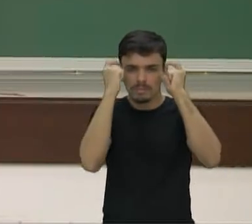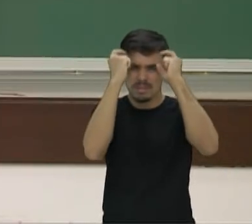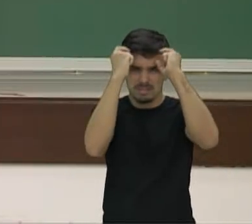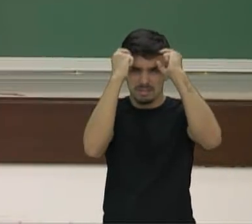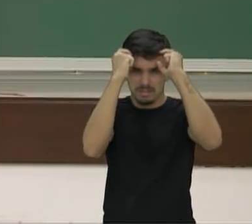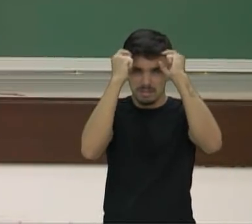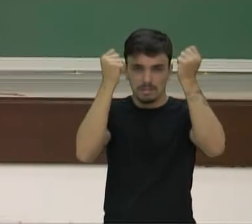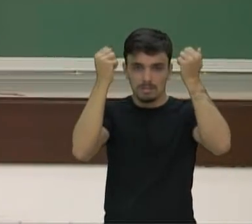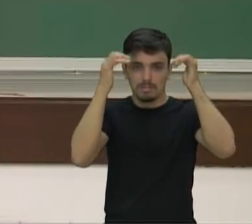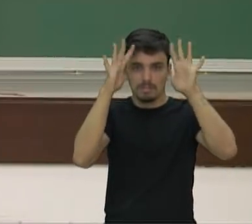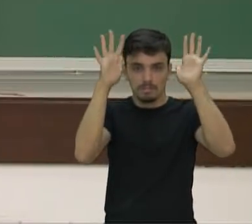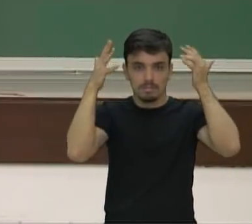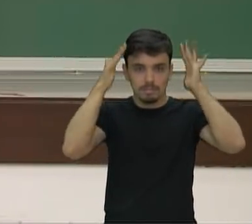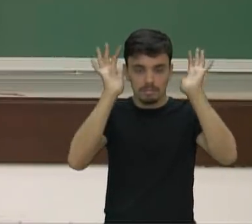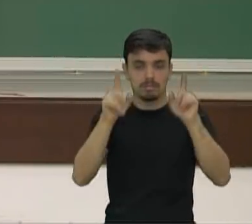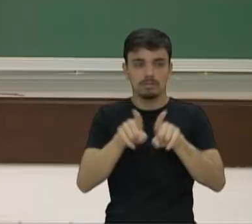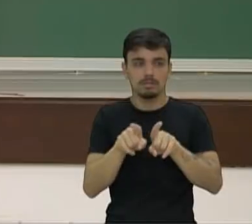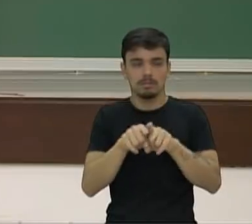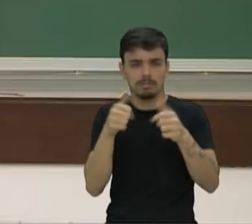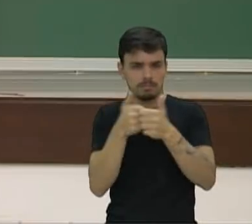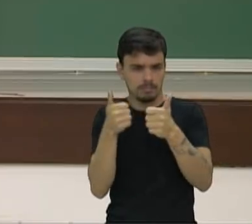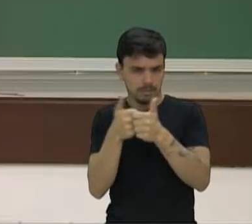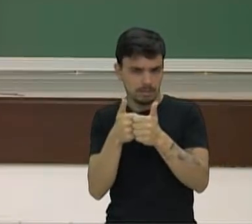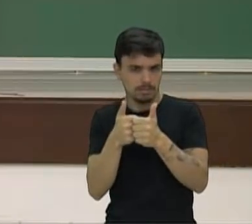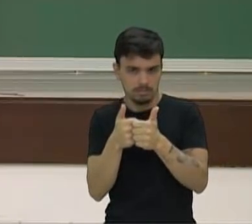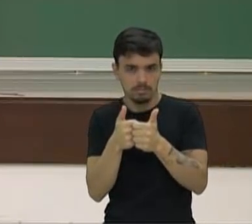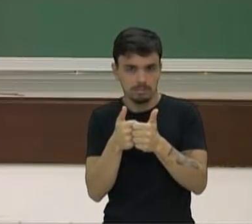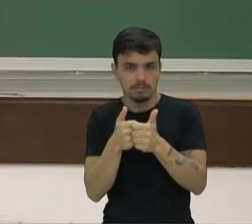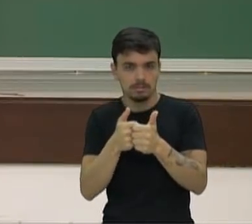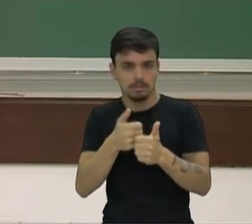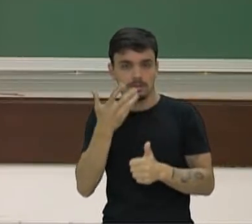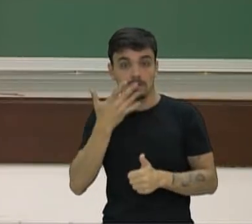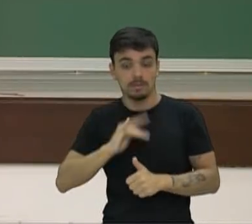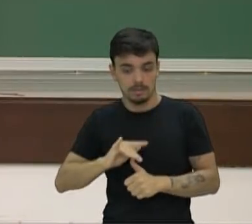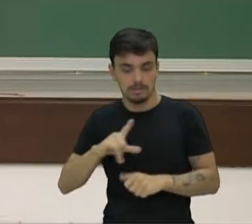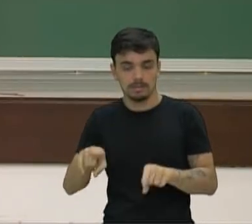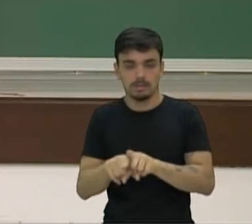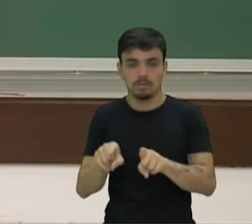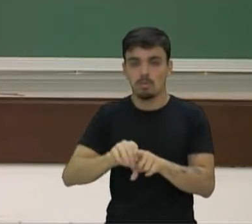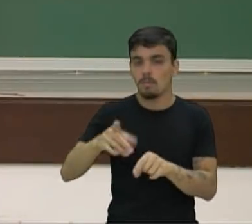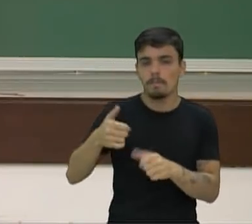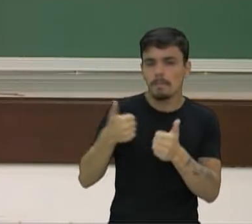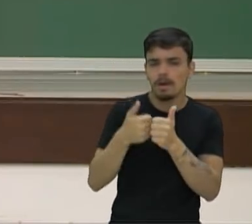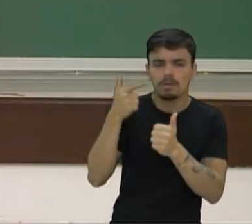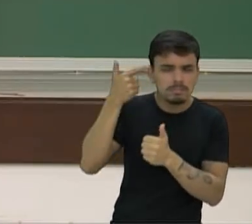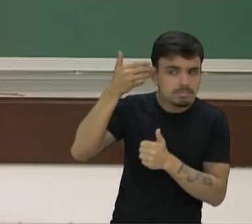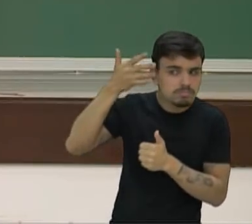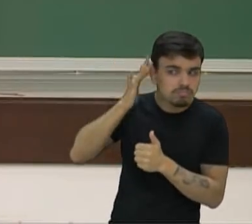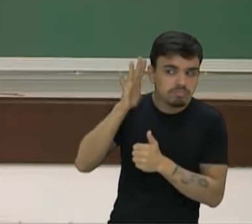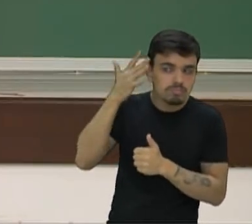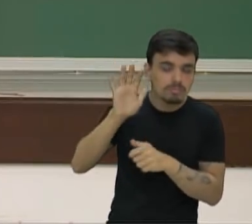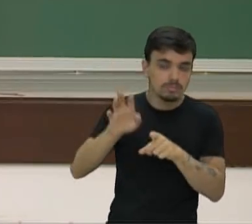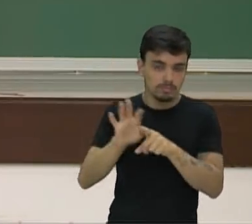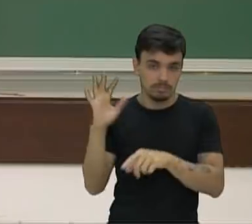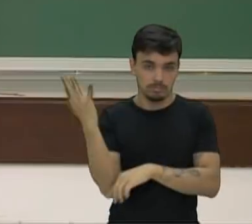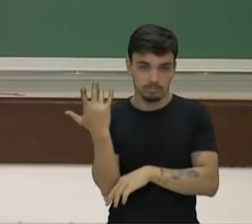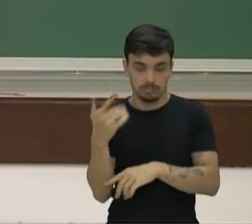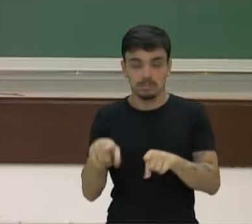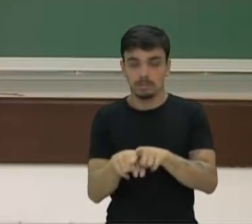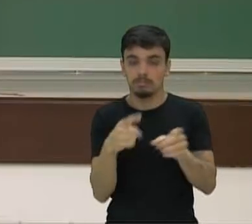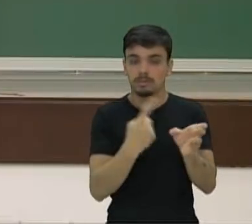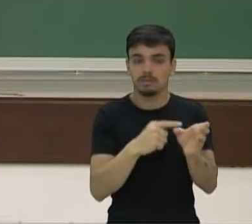pendurava ou na porta, ou próximo do cabelinho da criança, né, se tivesse, ou perto da orelhinha, né? Na cidade de